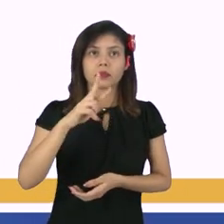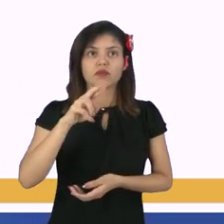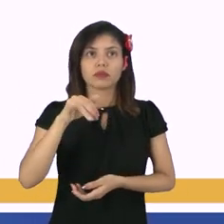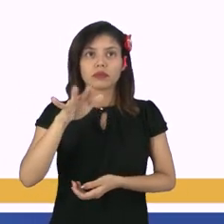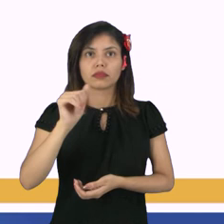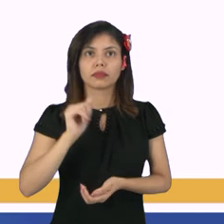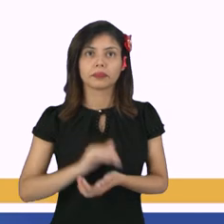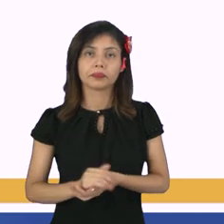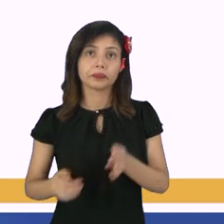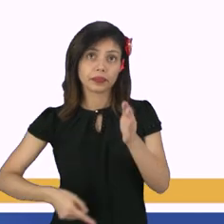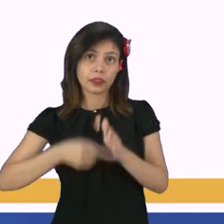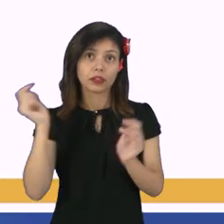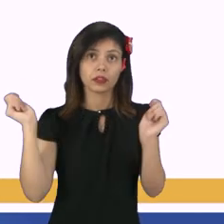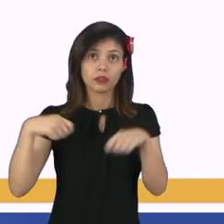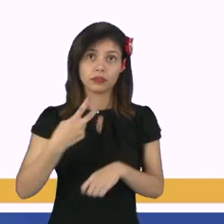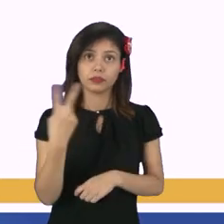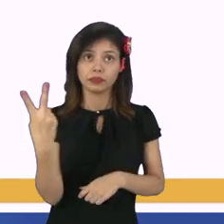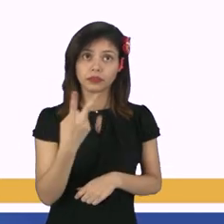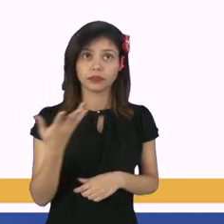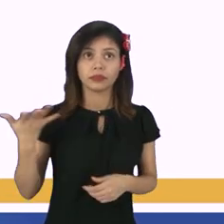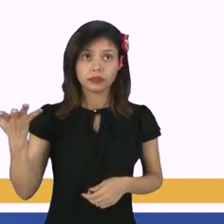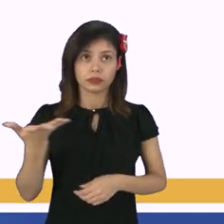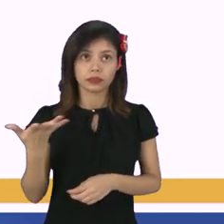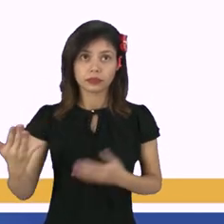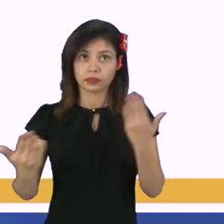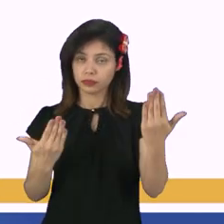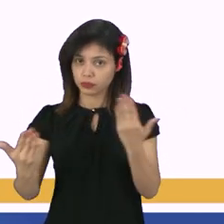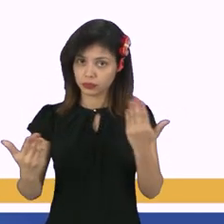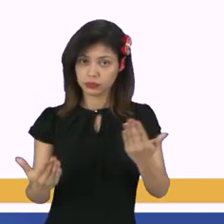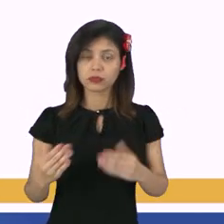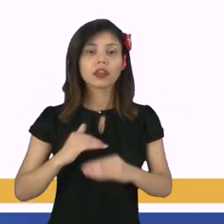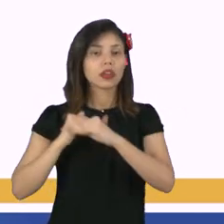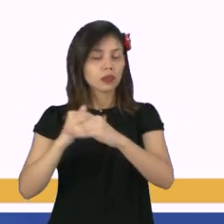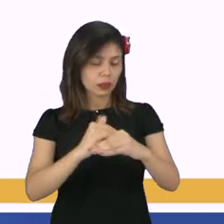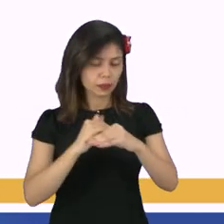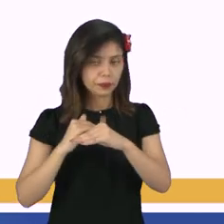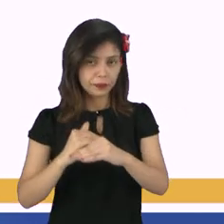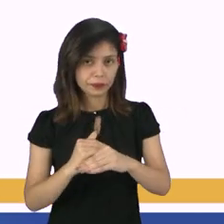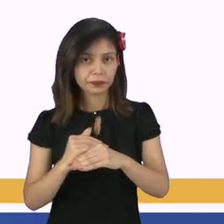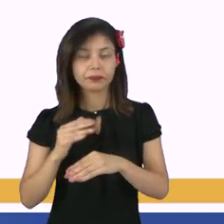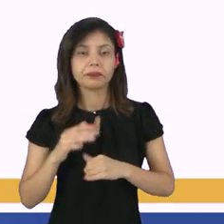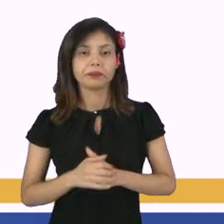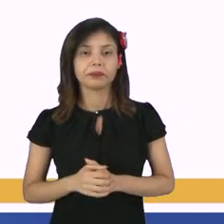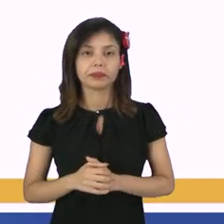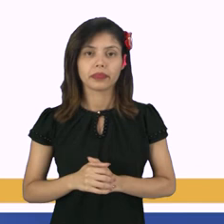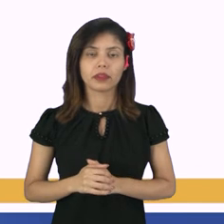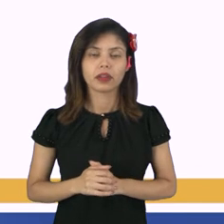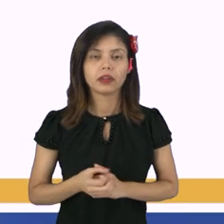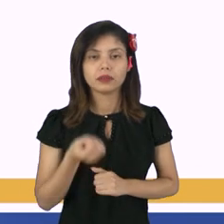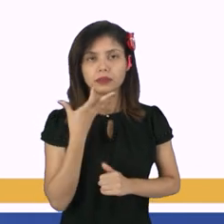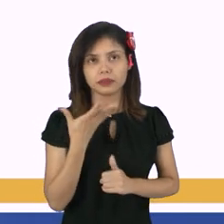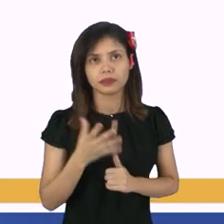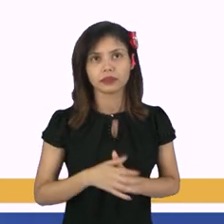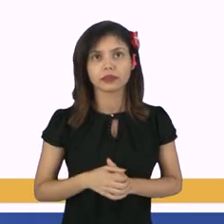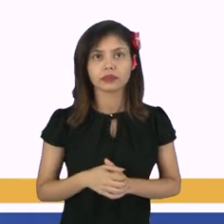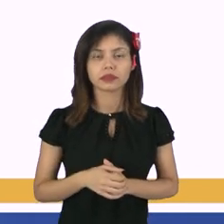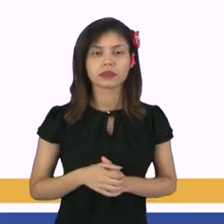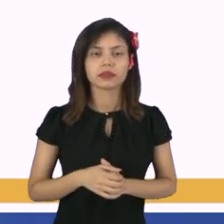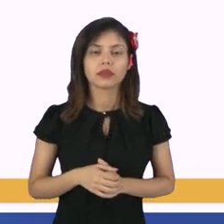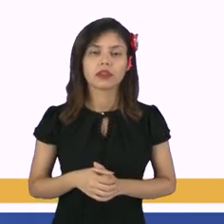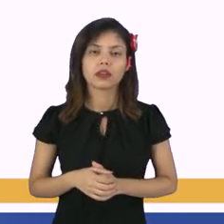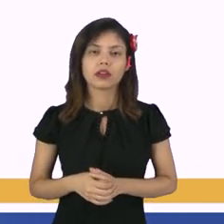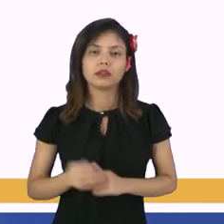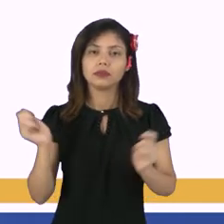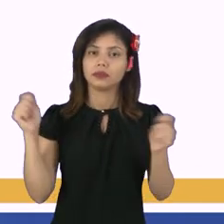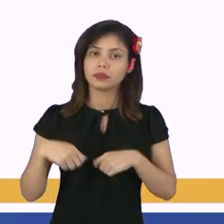prisma uma vez que ele possui duas bases paralelas e congruentes uma